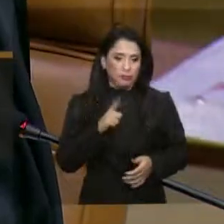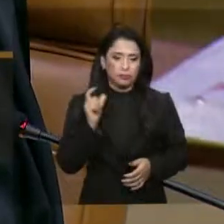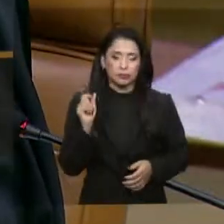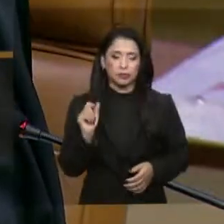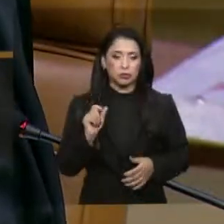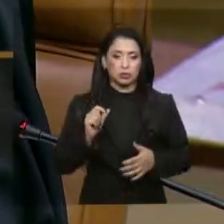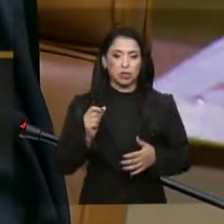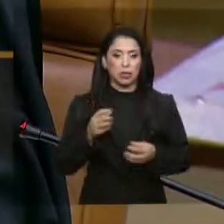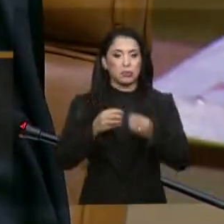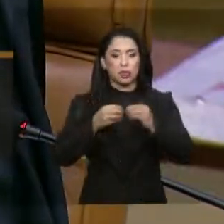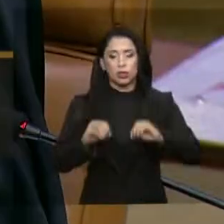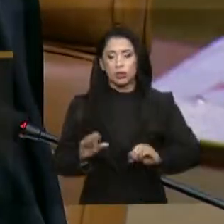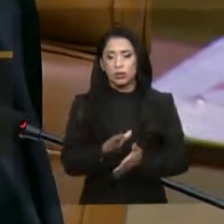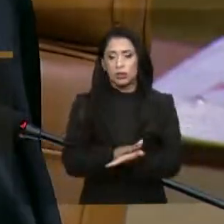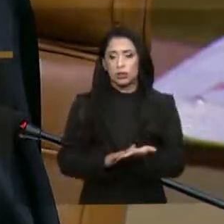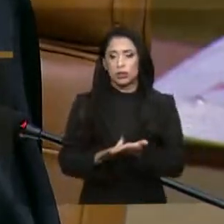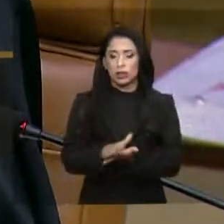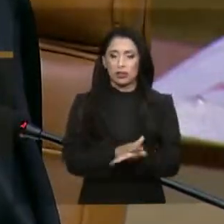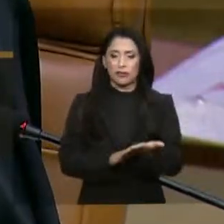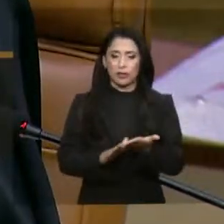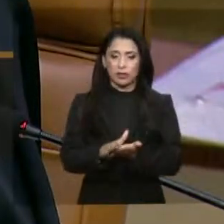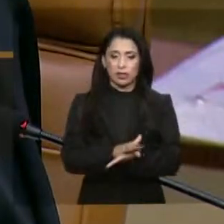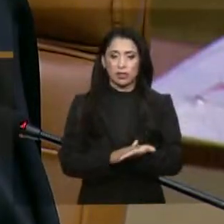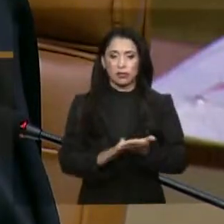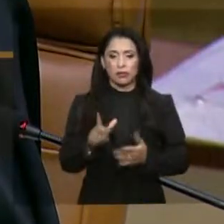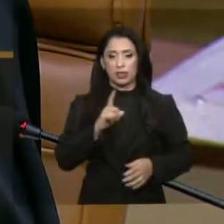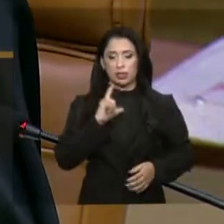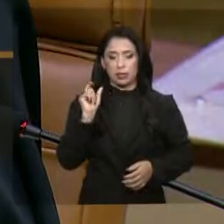nenhum prejuízo